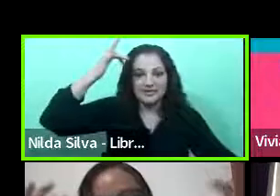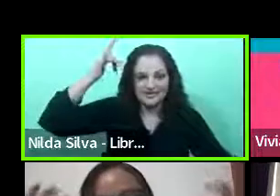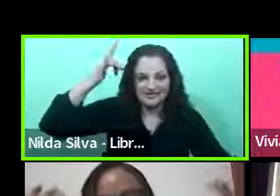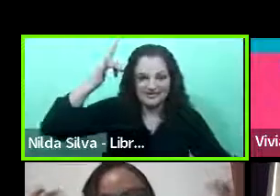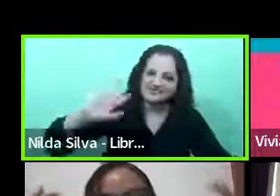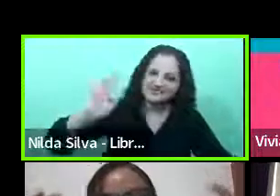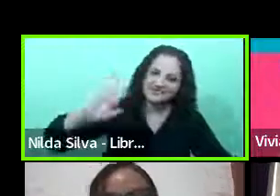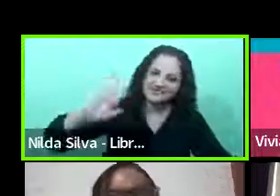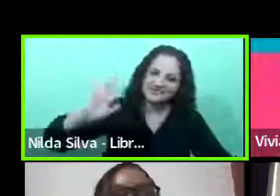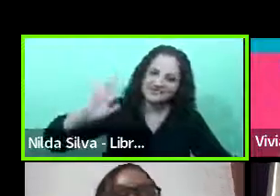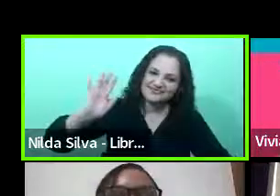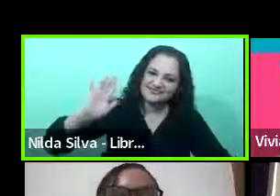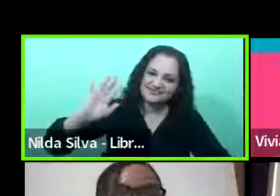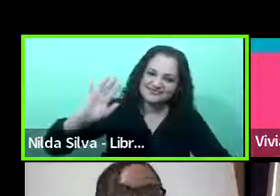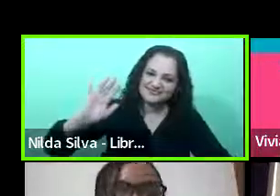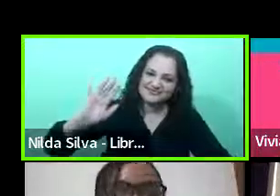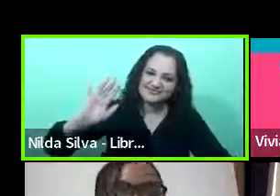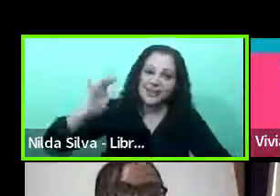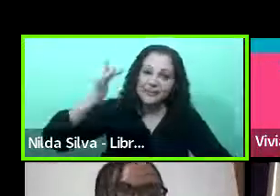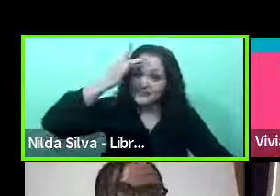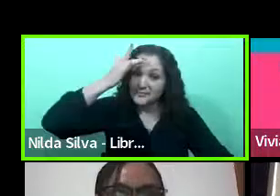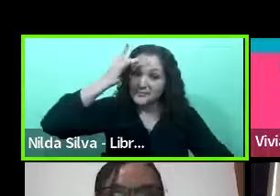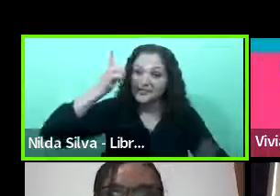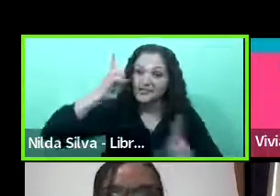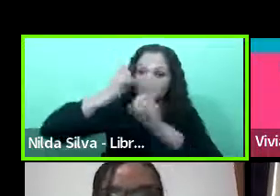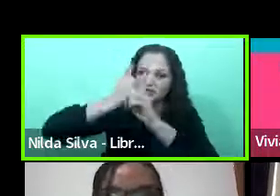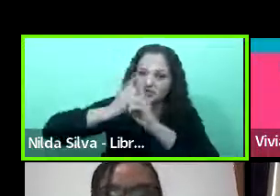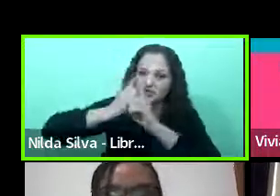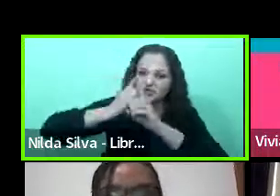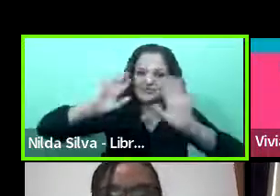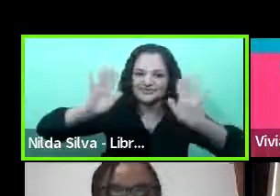Até amanhã. Atividade também. Nos vemos. Tchau, tchau. Boa noite.